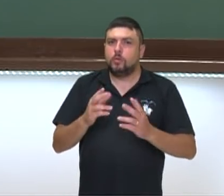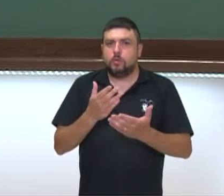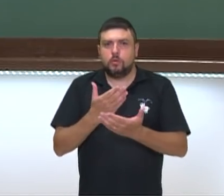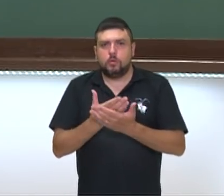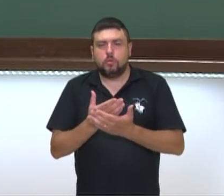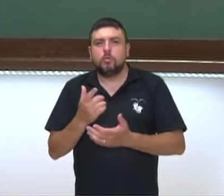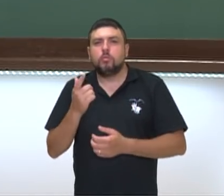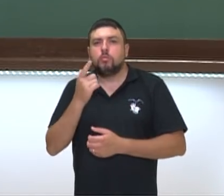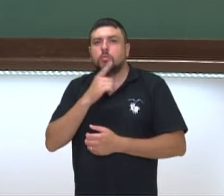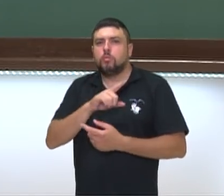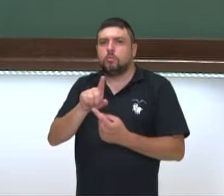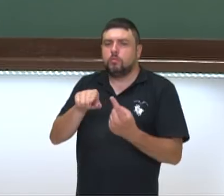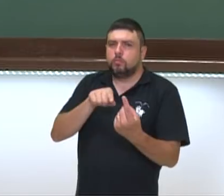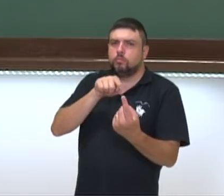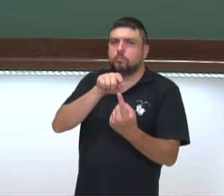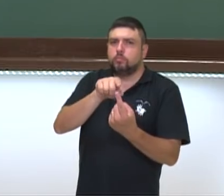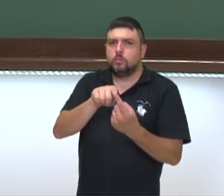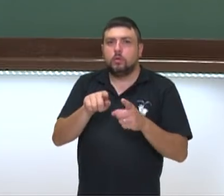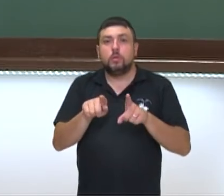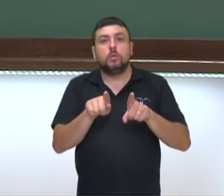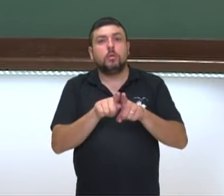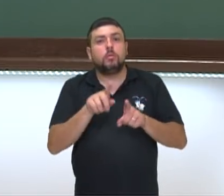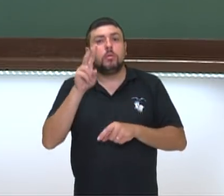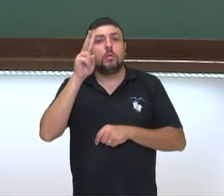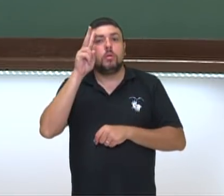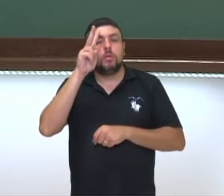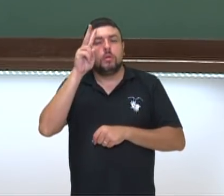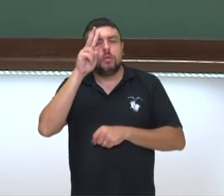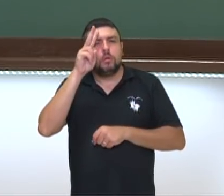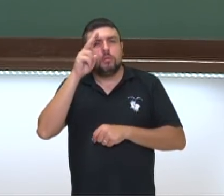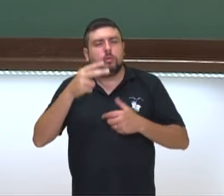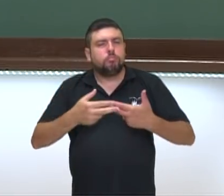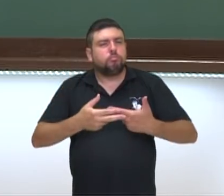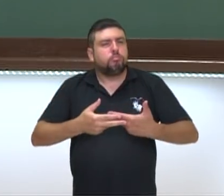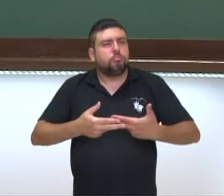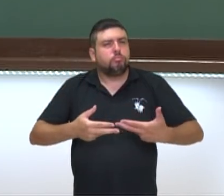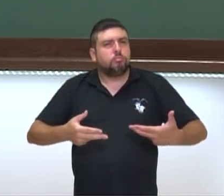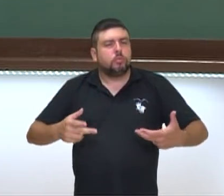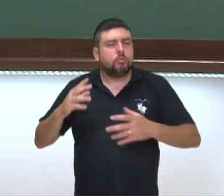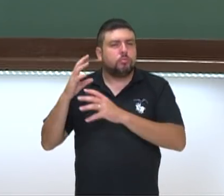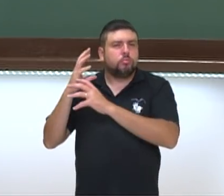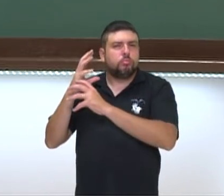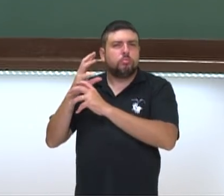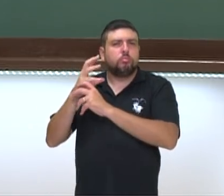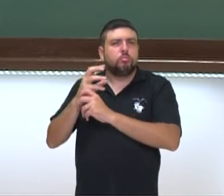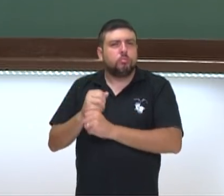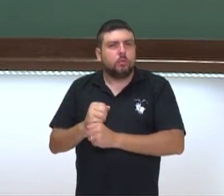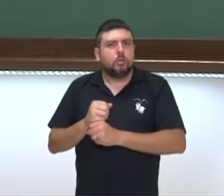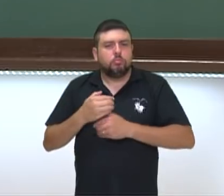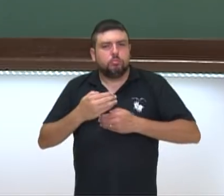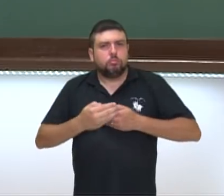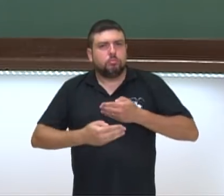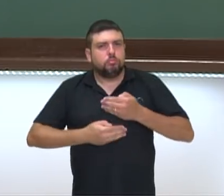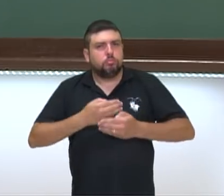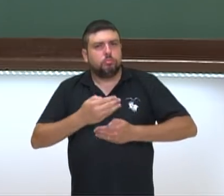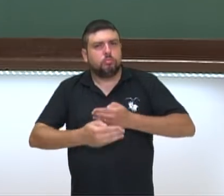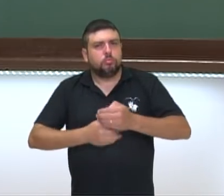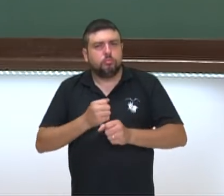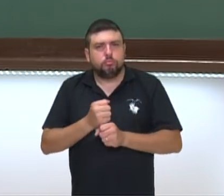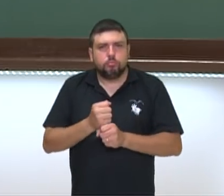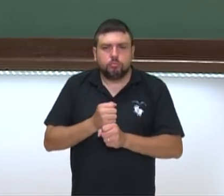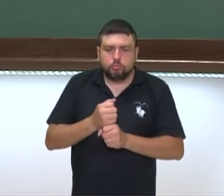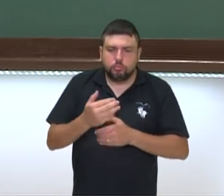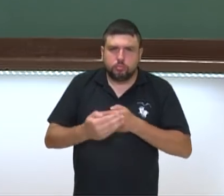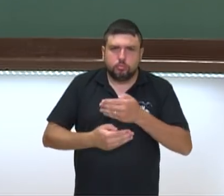atingir os nossos objetivos e relembrar várias coisas que nós vamos utilizar em muito tempo durante o nosso estudo